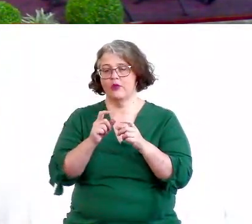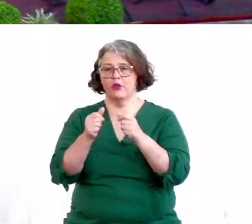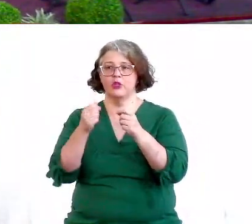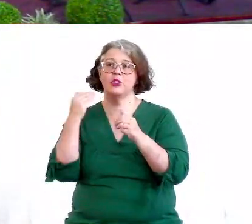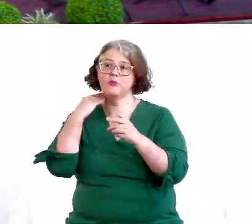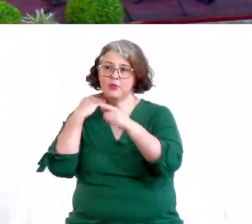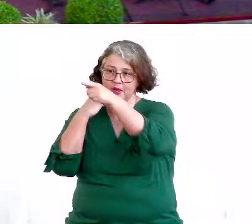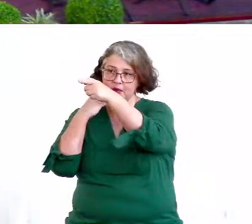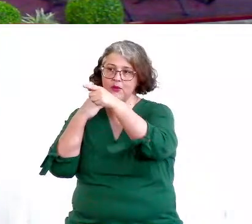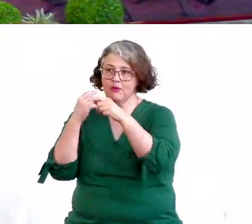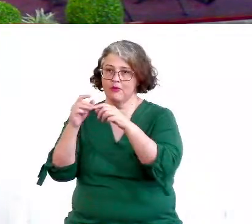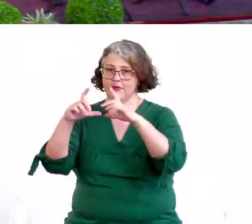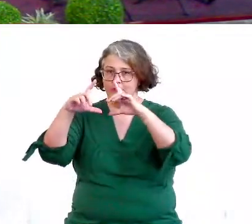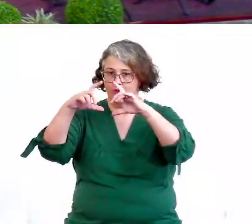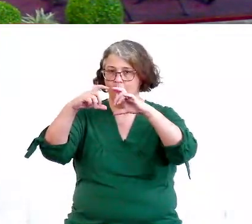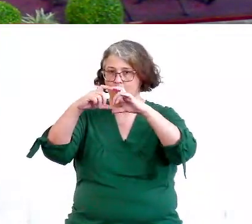Obrigado.